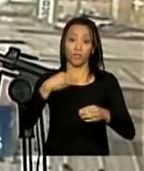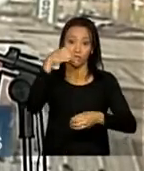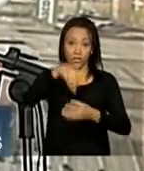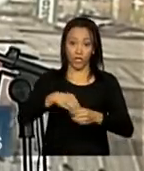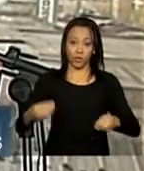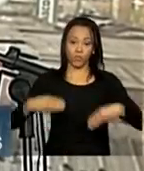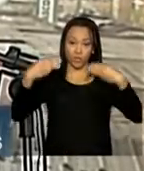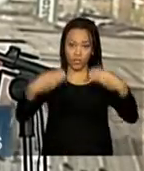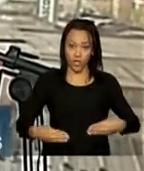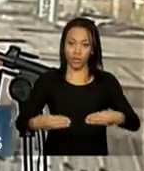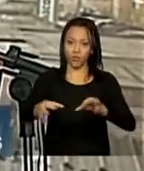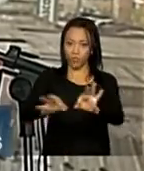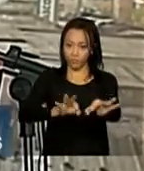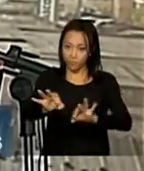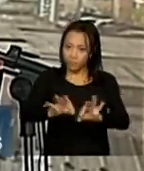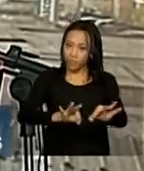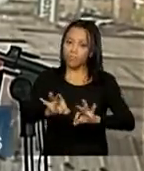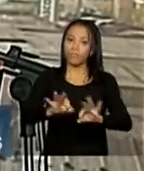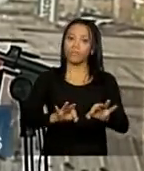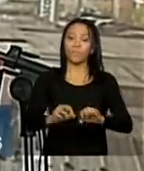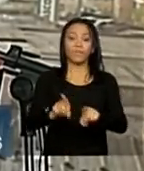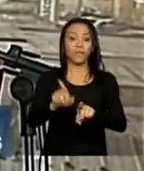Planejamento, Orçamento e Gestão,